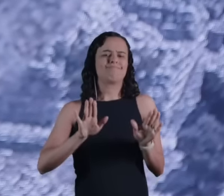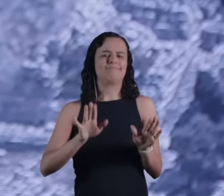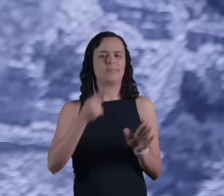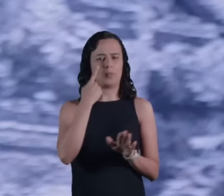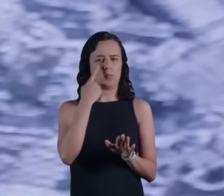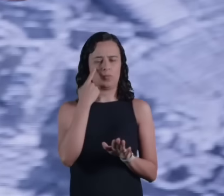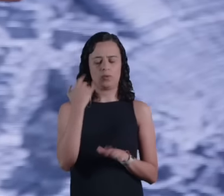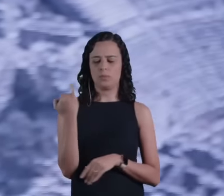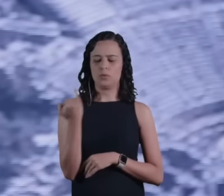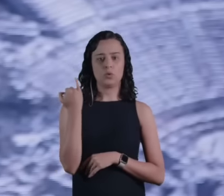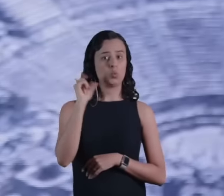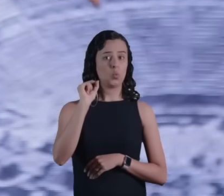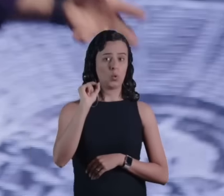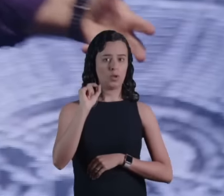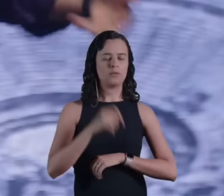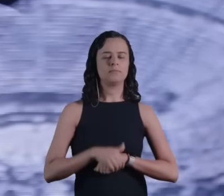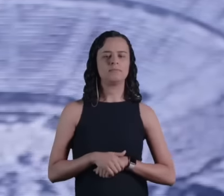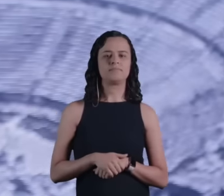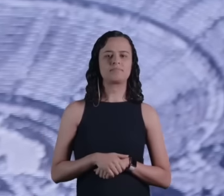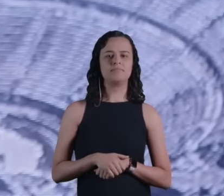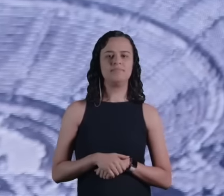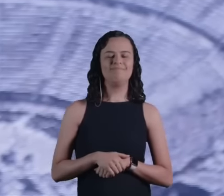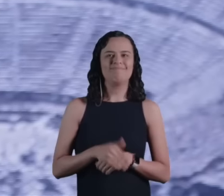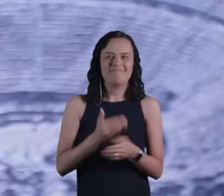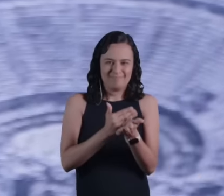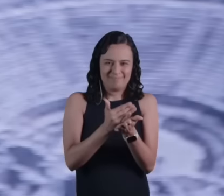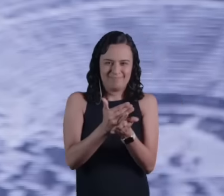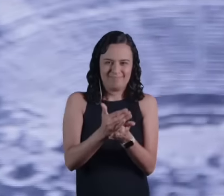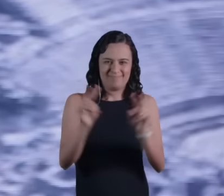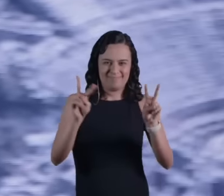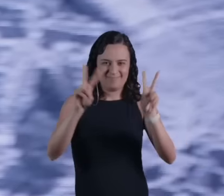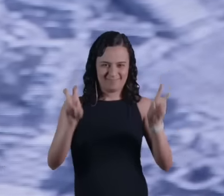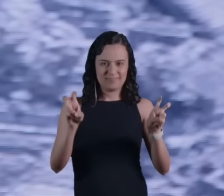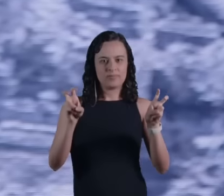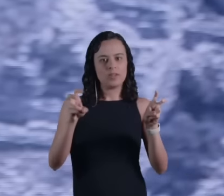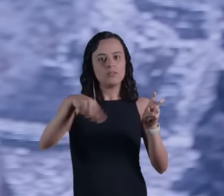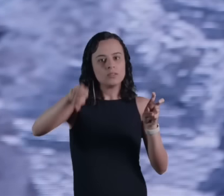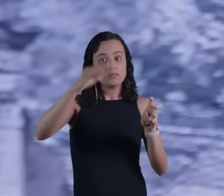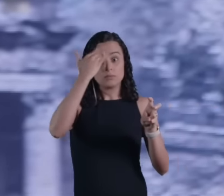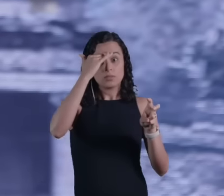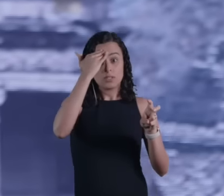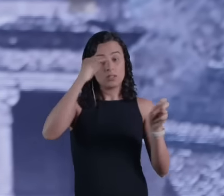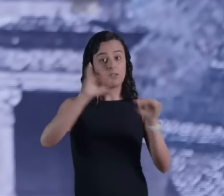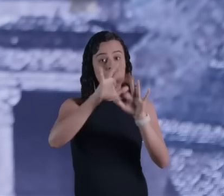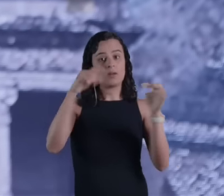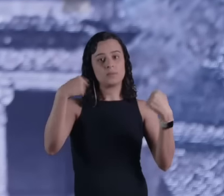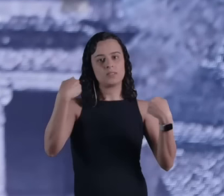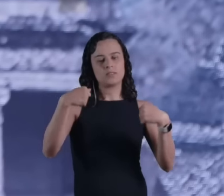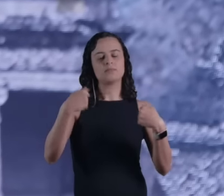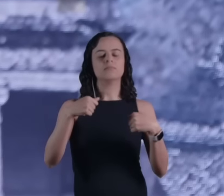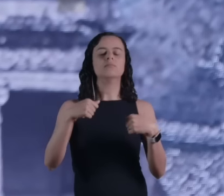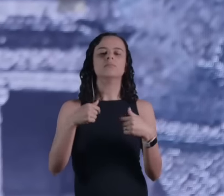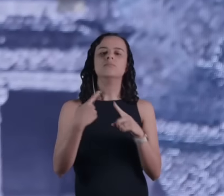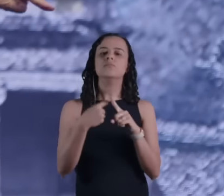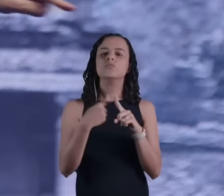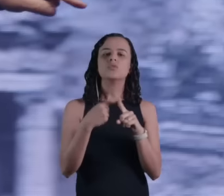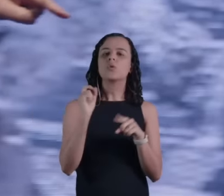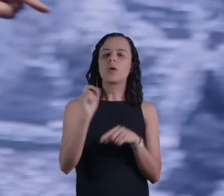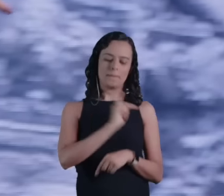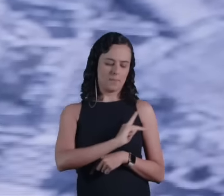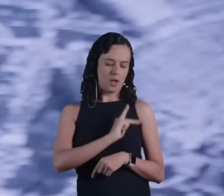importante vocês entenderem este introito. Daqui a pouco eu vou falar um pouco sobre a cidade de Éfeso, porque a grande preocupação